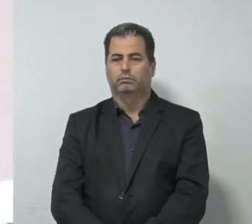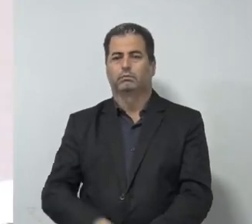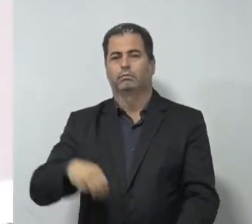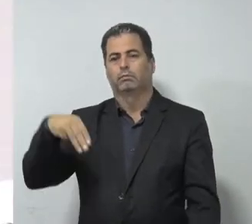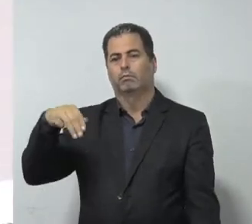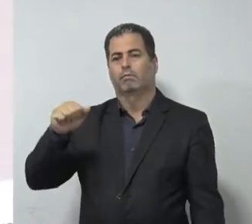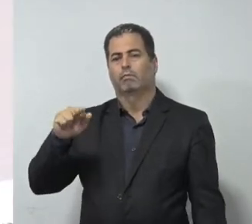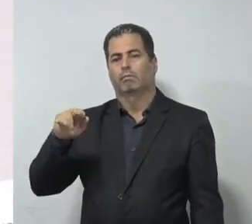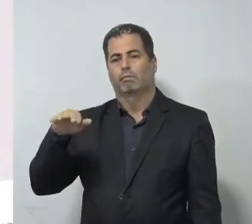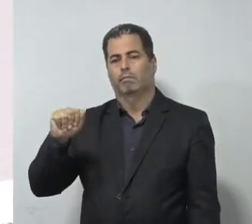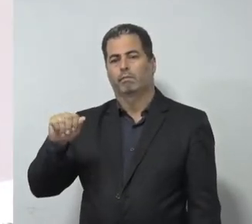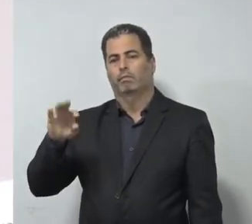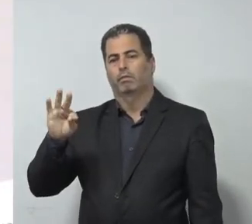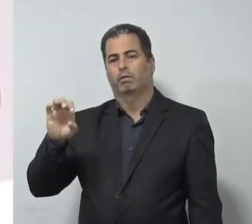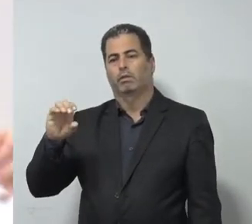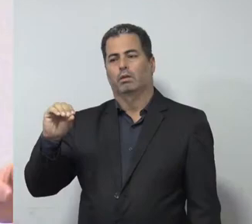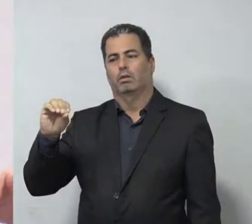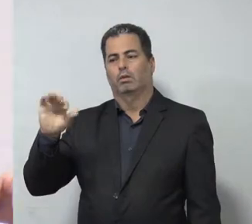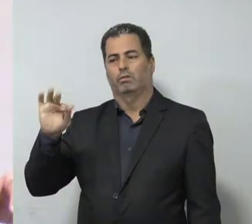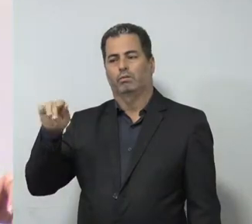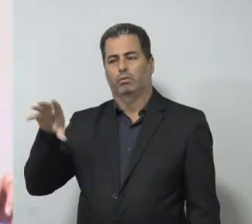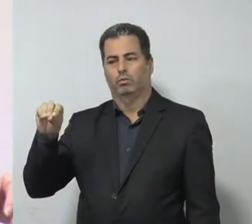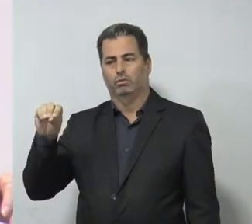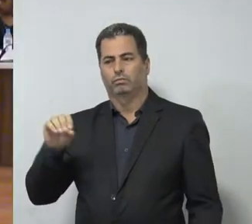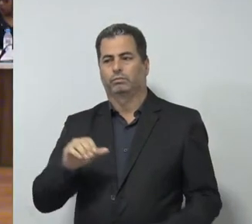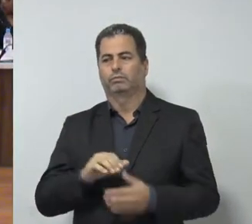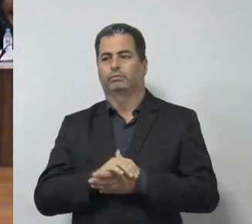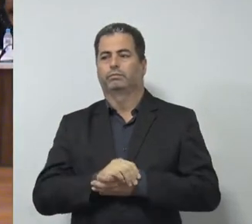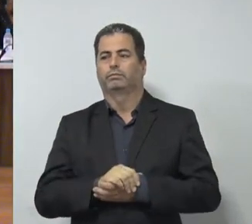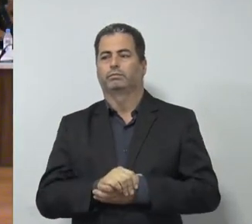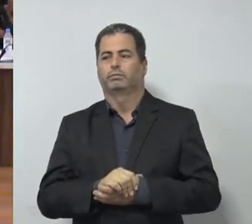Maria Teófilo de Oliveira Rezende.